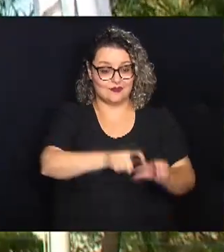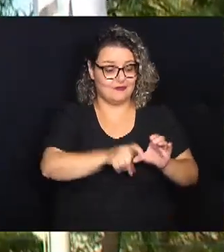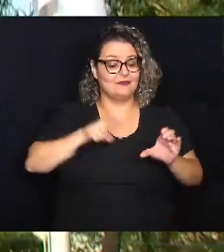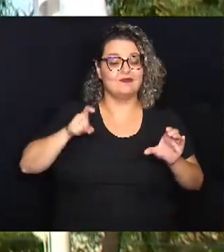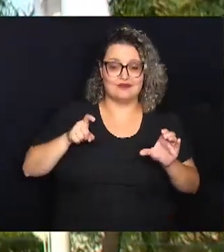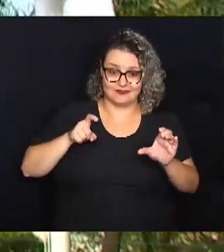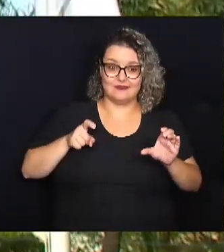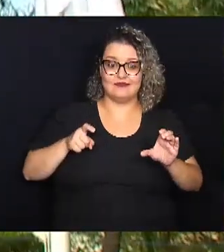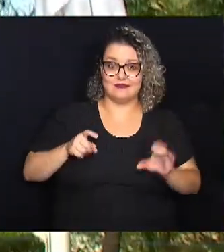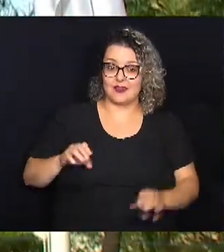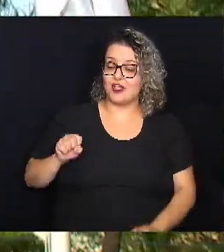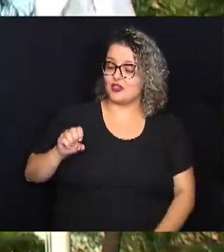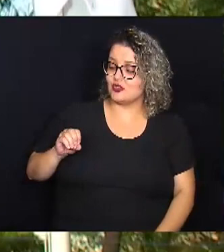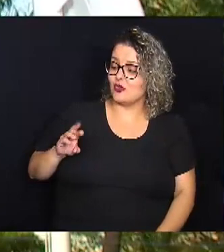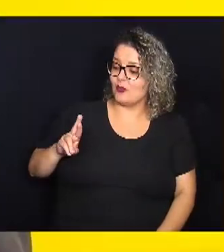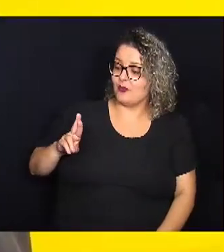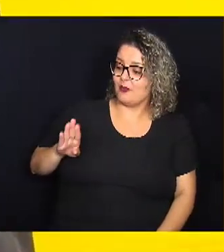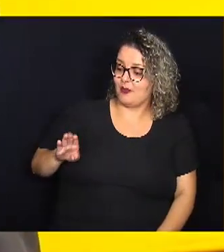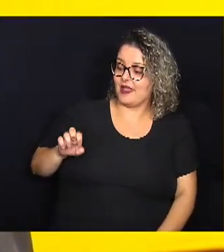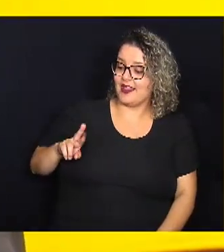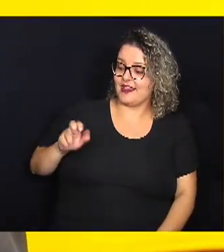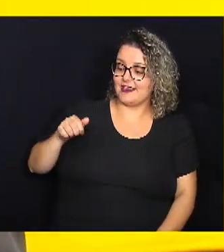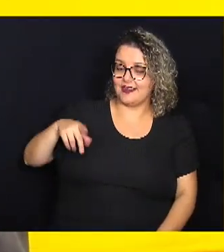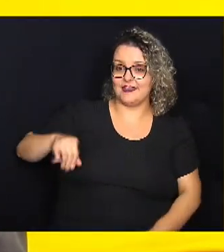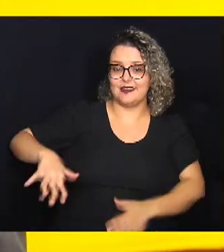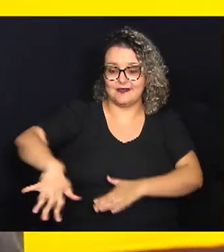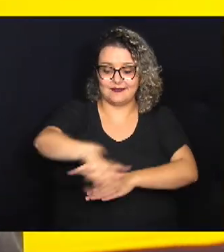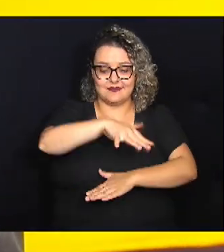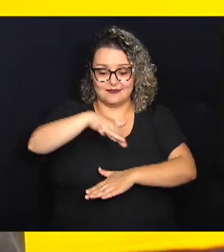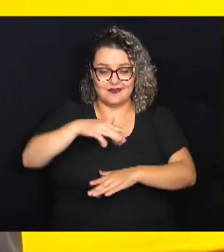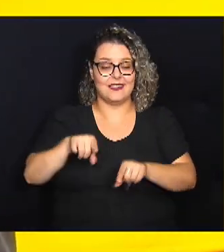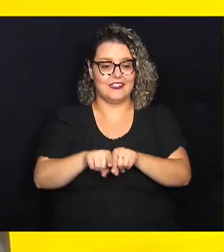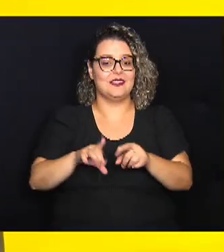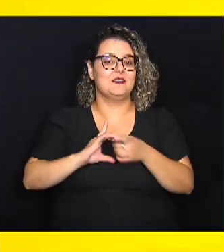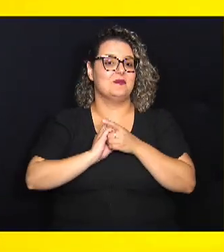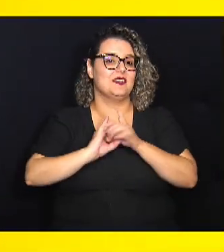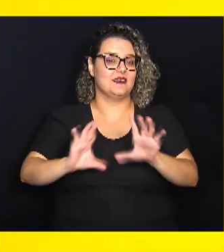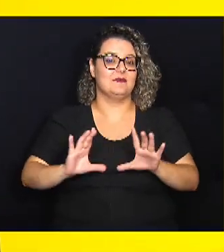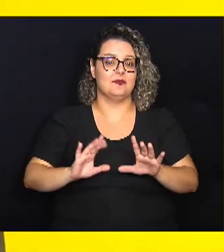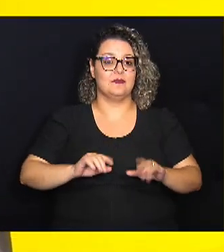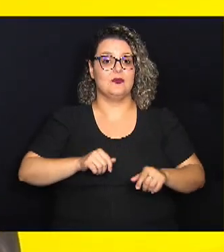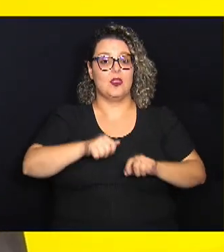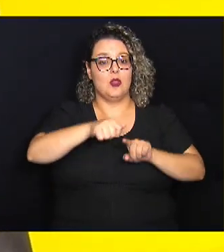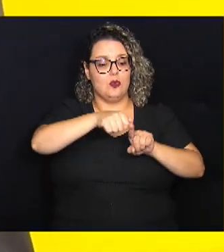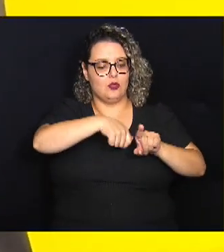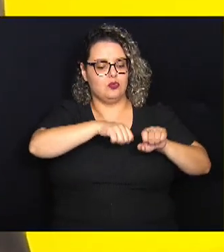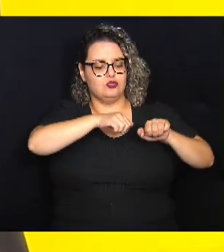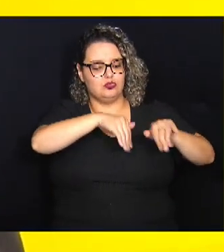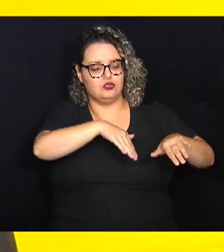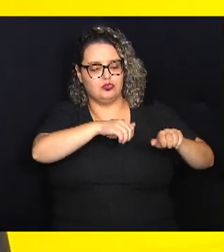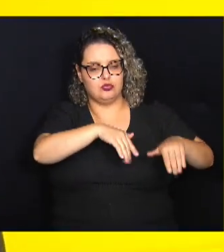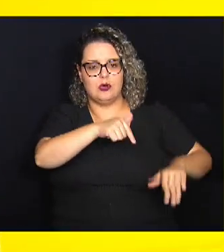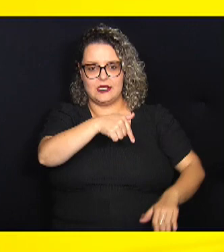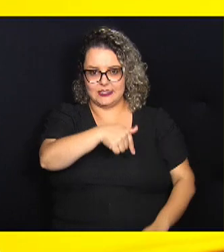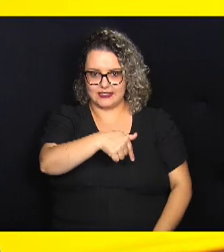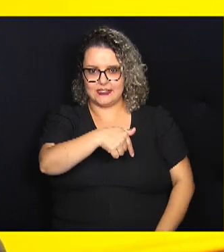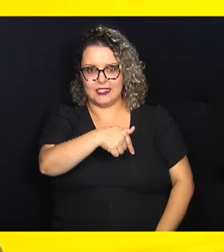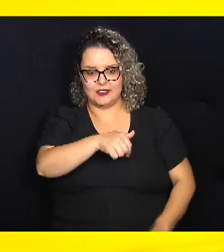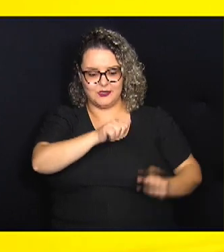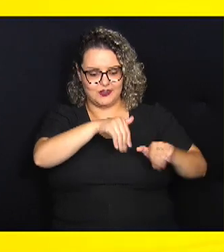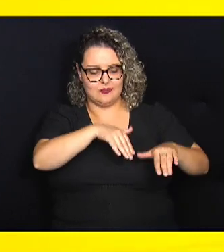da soberania e da democracia. O desfile de 7 de setembro já é tradicional aqui na cidade. A Glicério